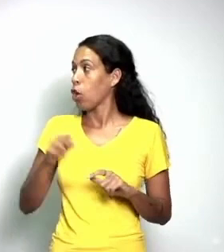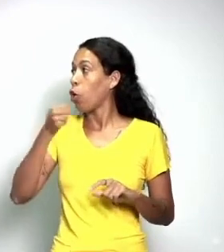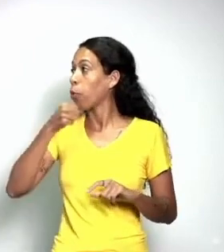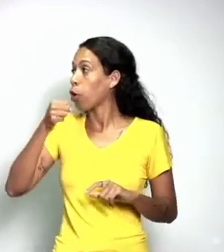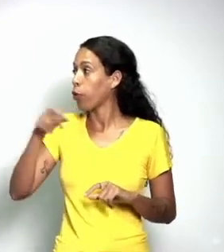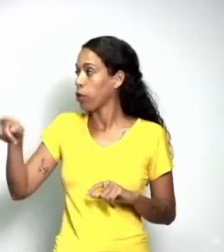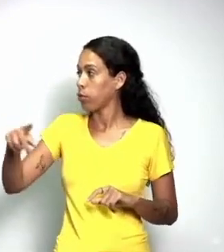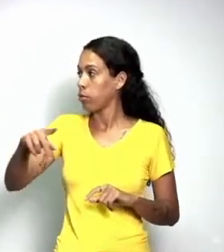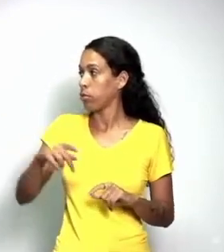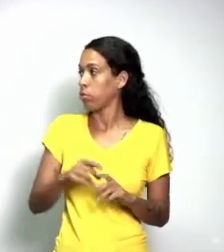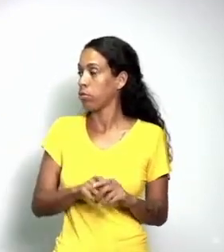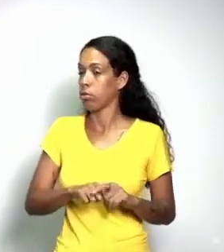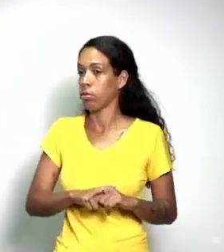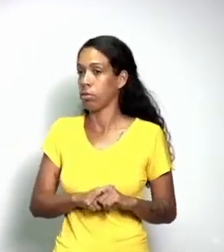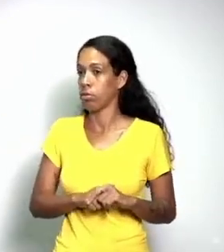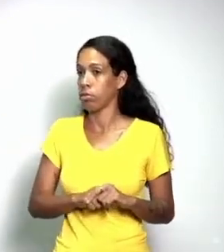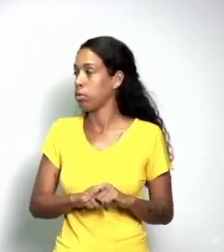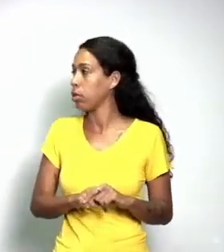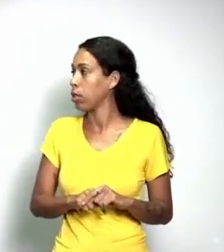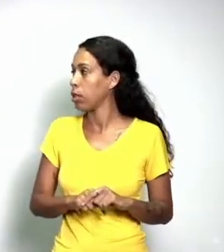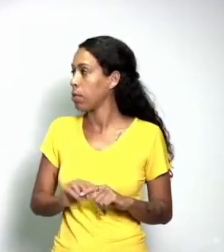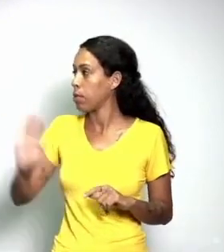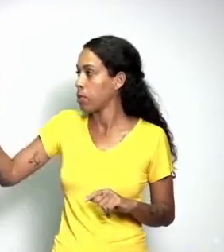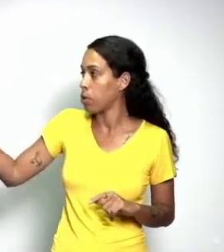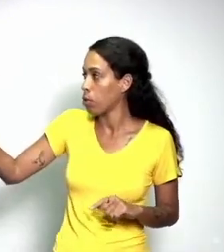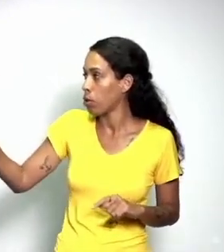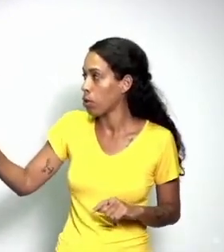A gente está trabalhando só com o rolo 1.